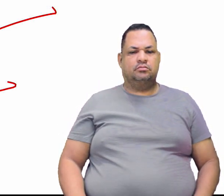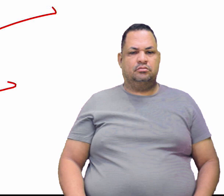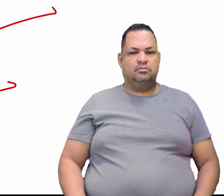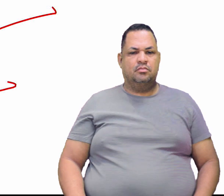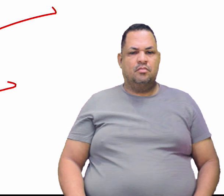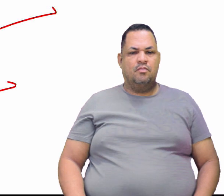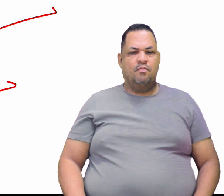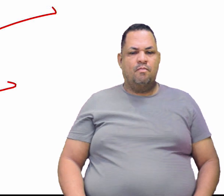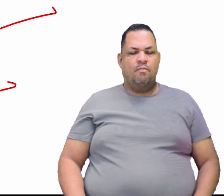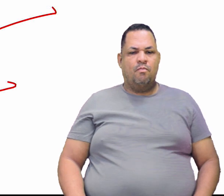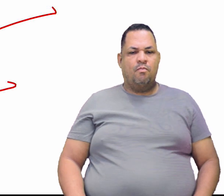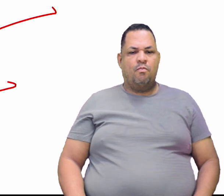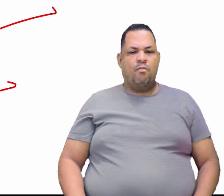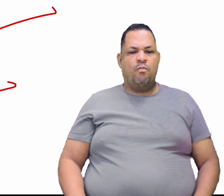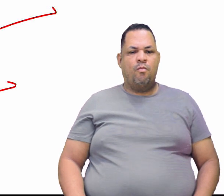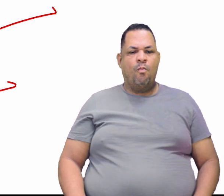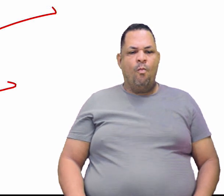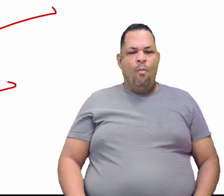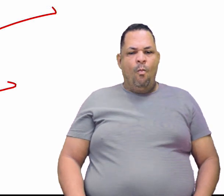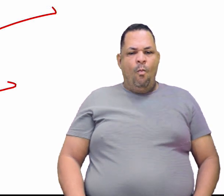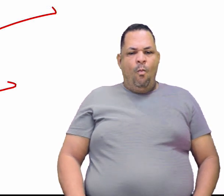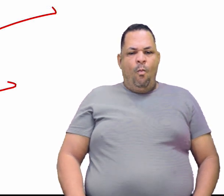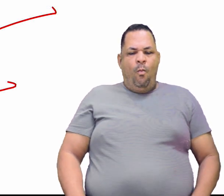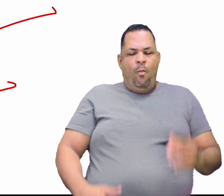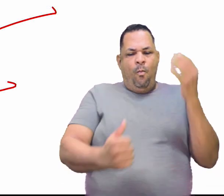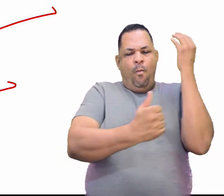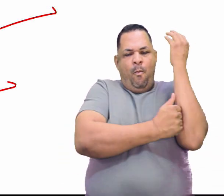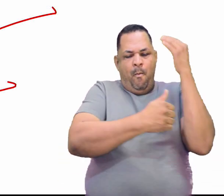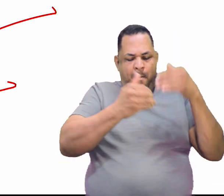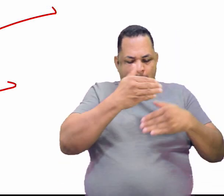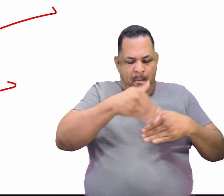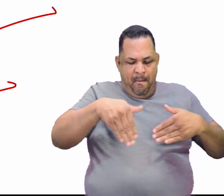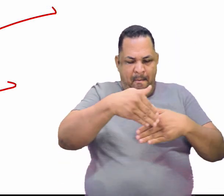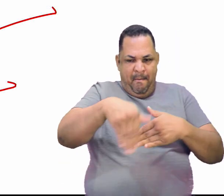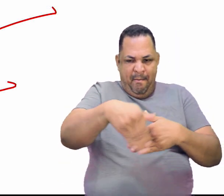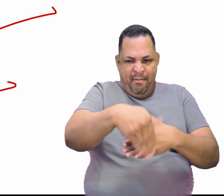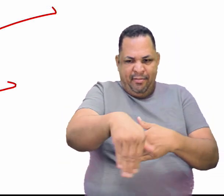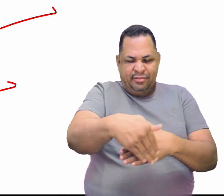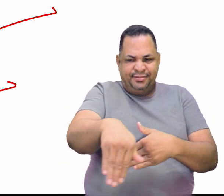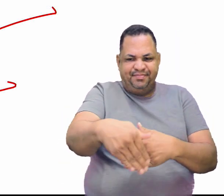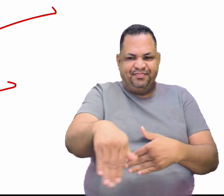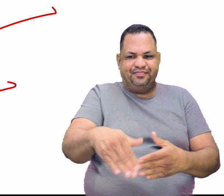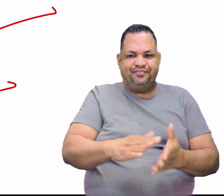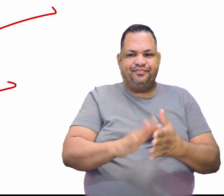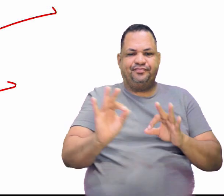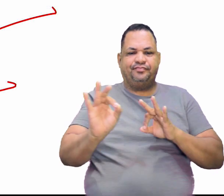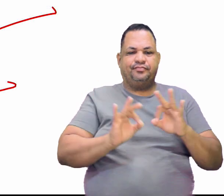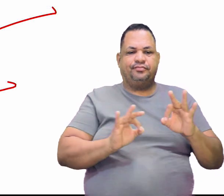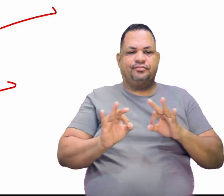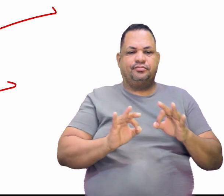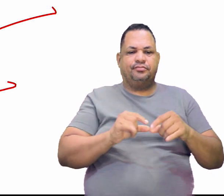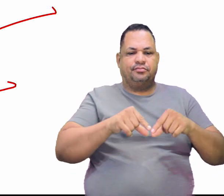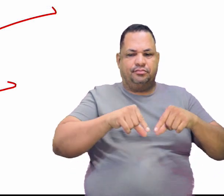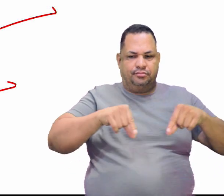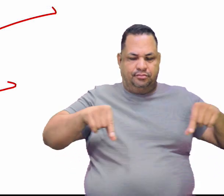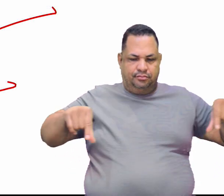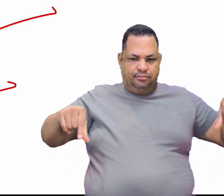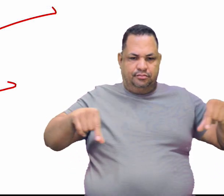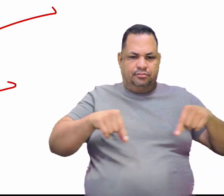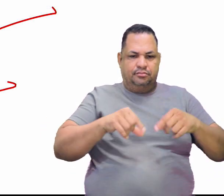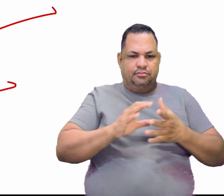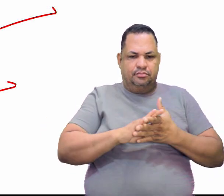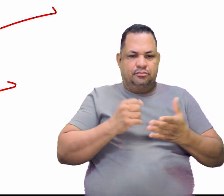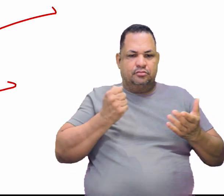Tá certo? Então, esses dormentes, logo no início da construção, esses dormentes